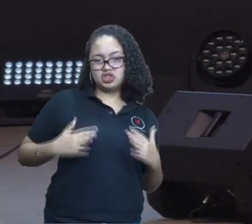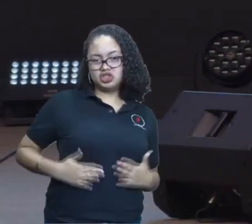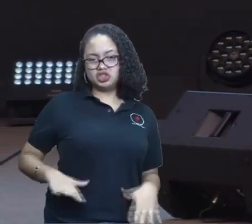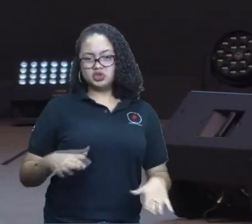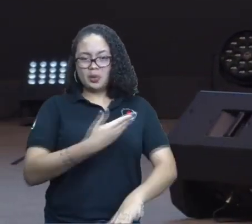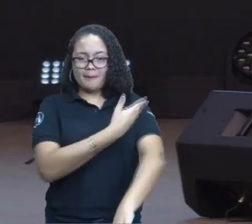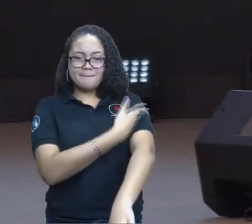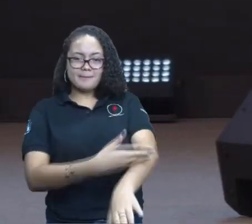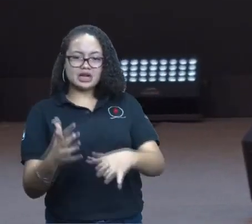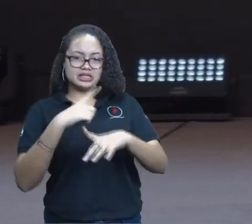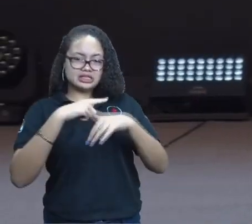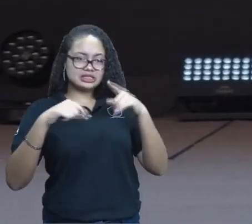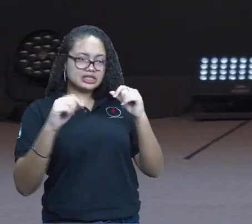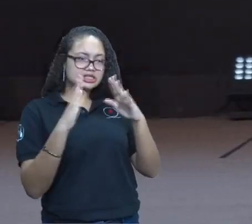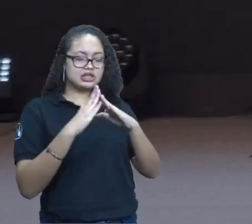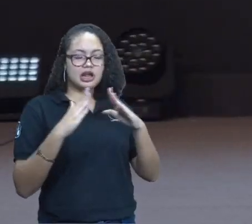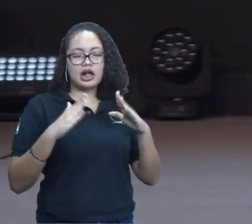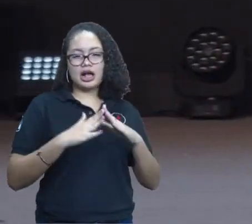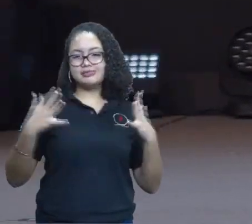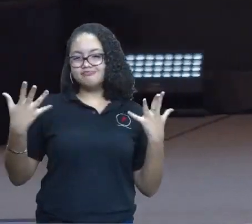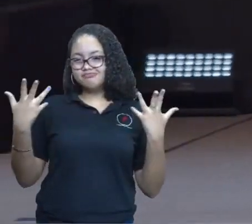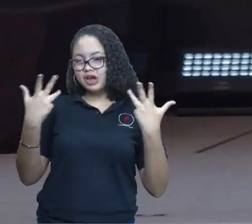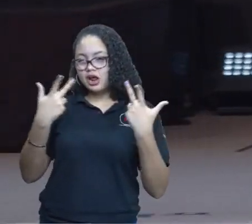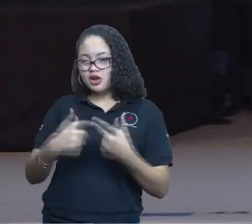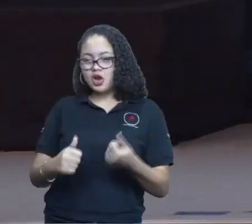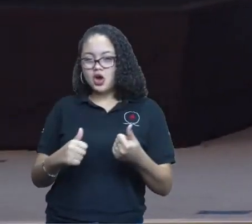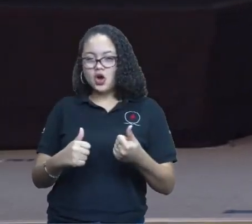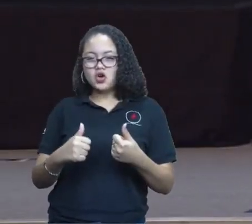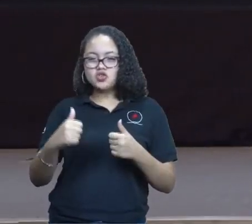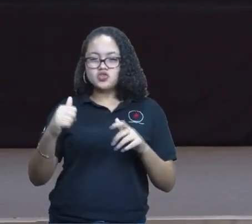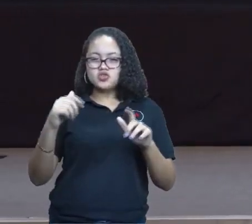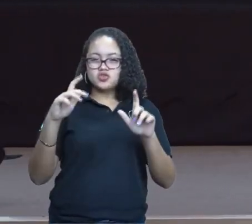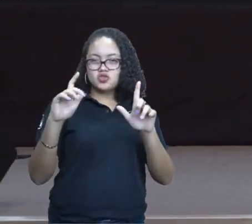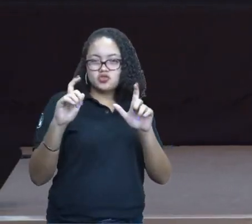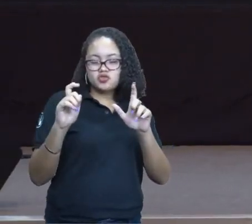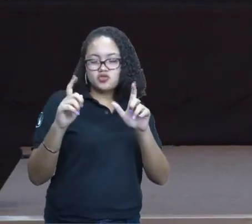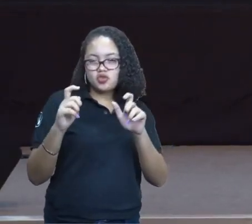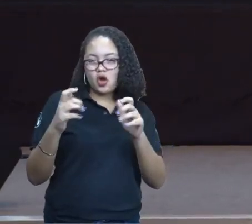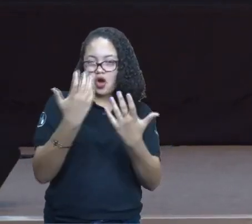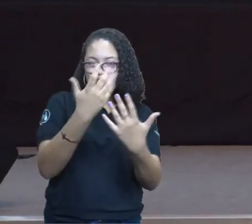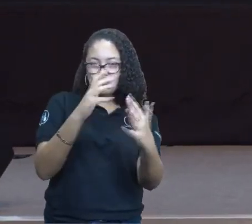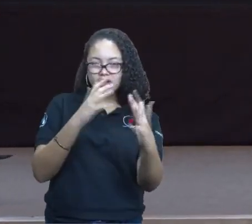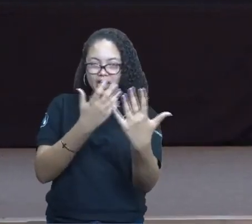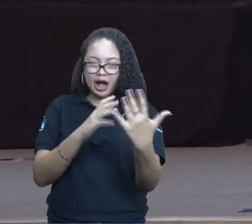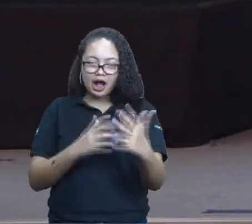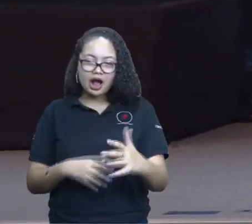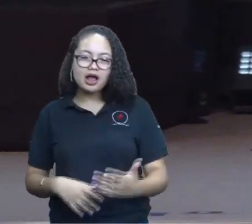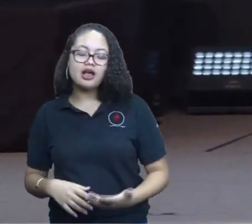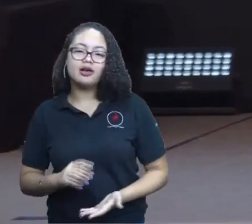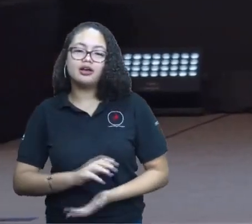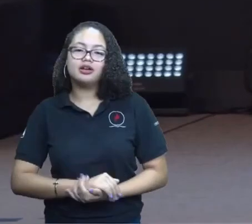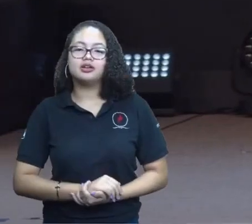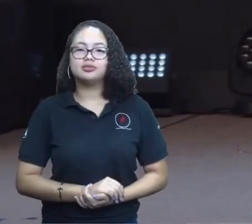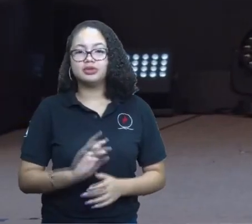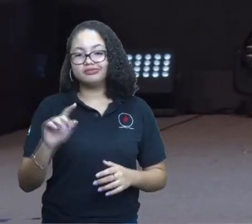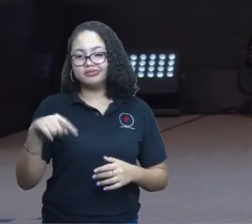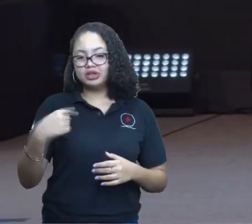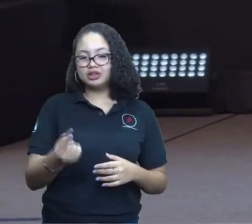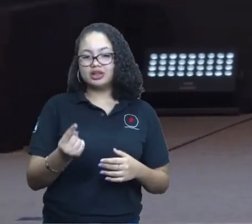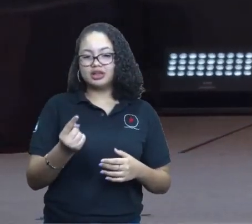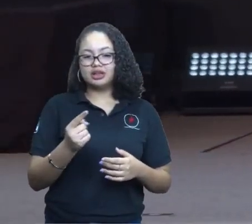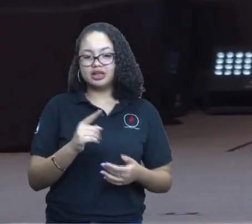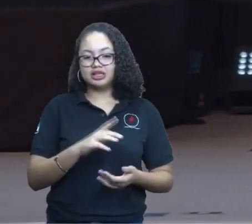sai de casa ali maravilhosa irmã né tira foto e olha no espelho e tá aí daqui a pouco